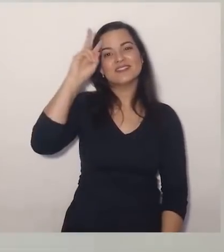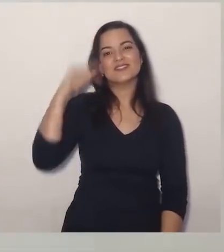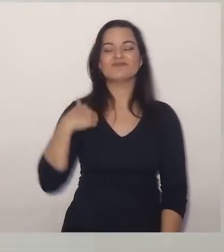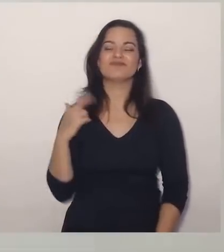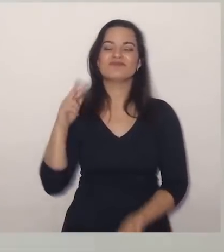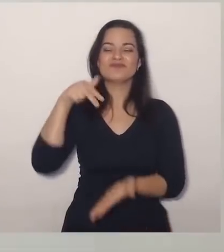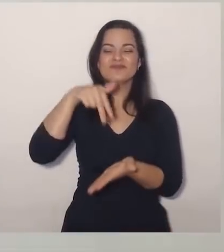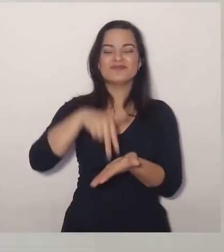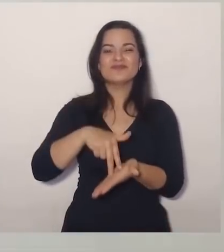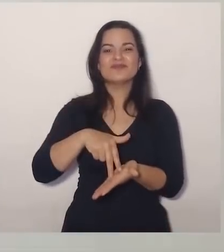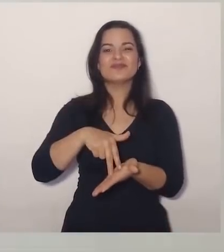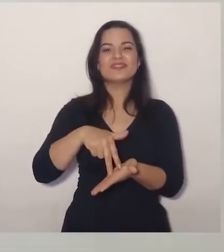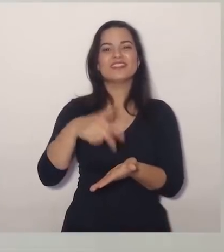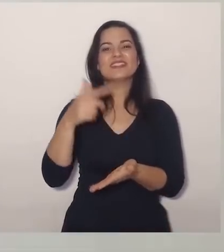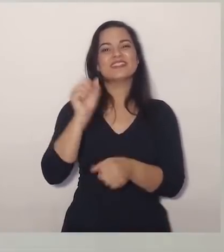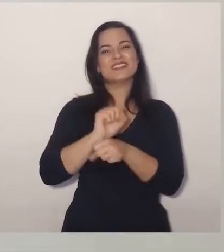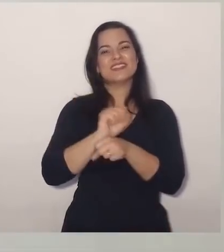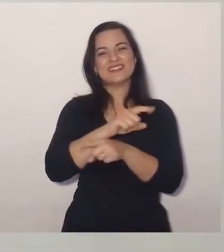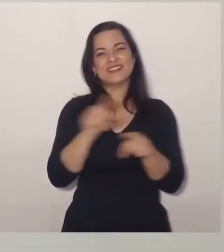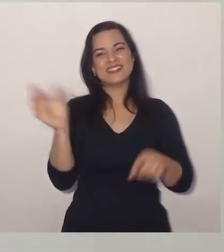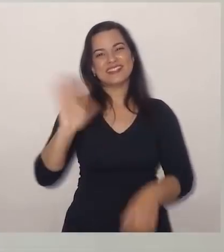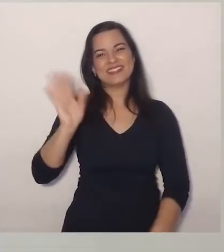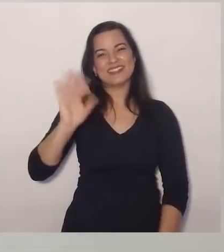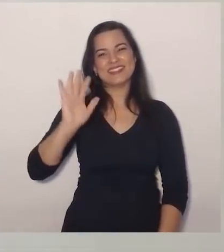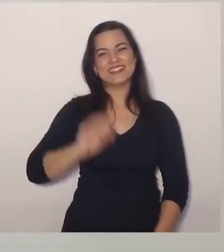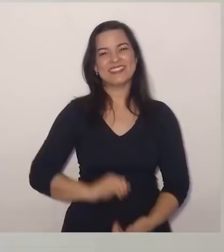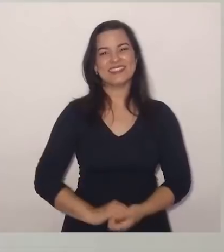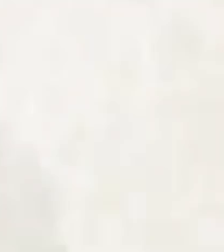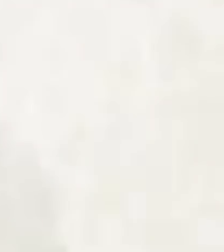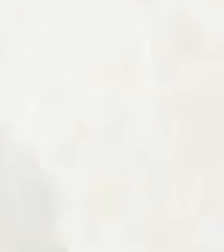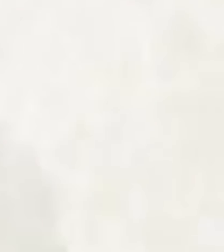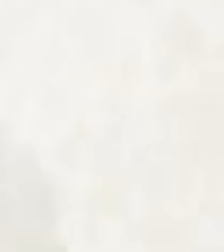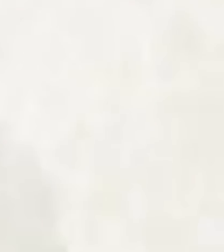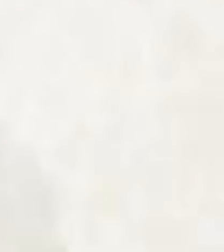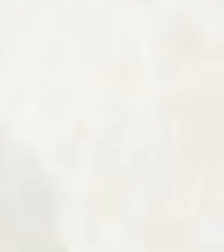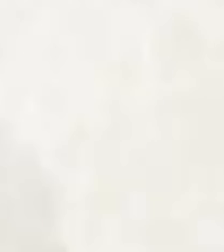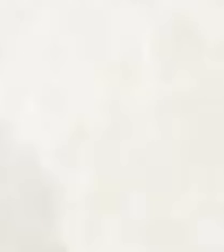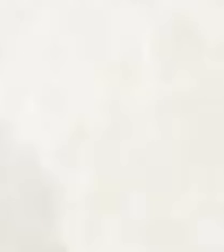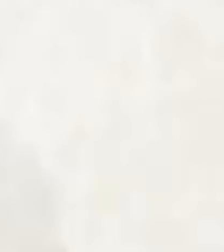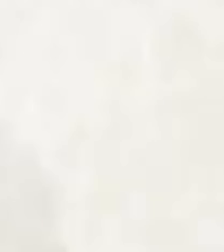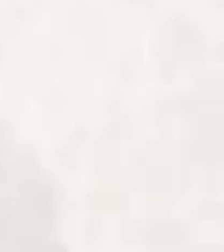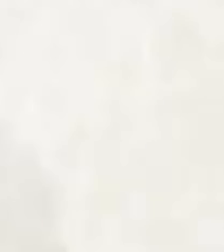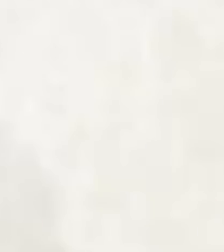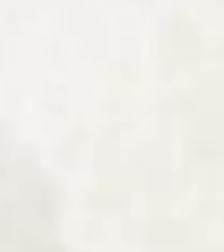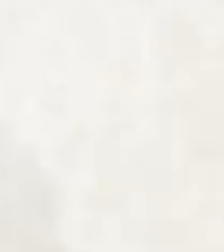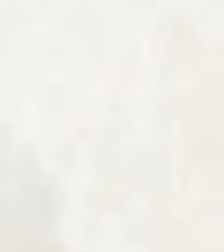segunda-feira a Pro está aqui à sua espera. Tchau, tchau!